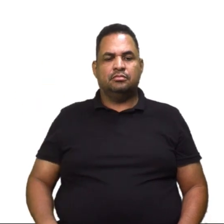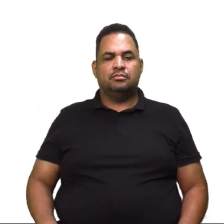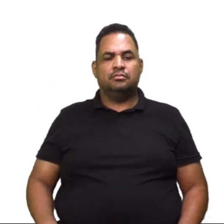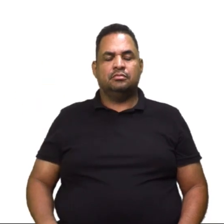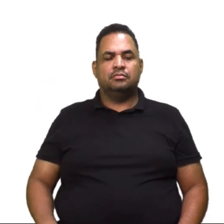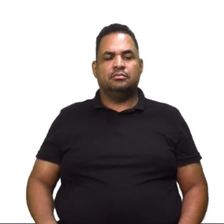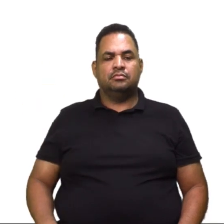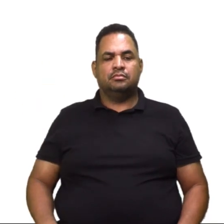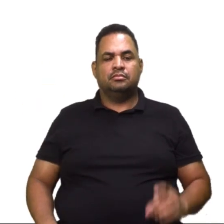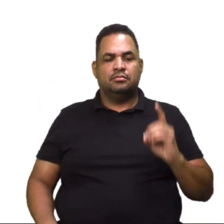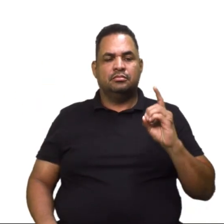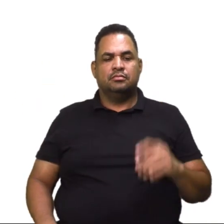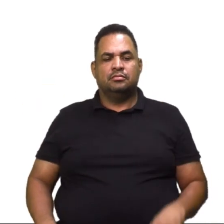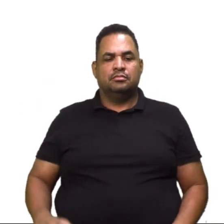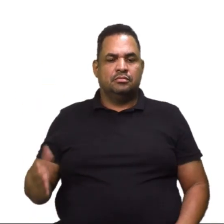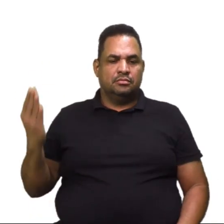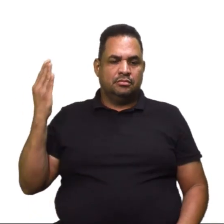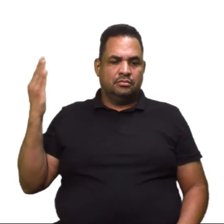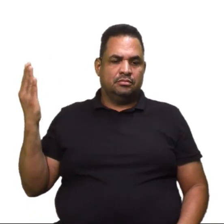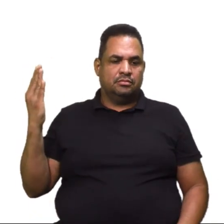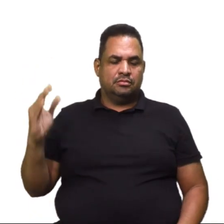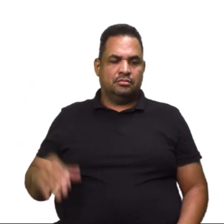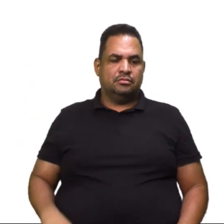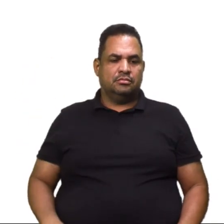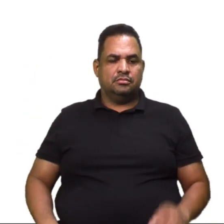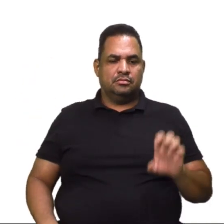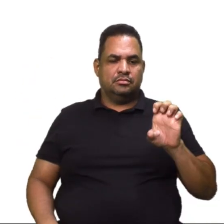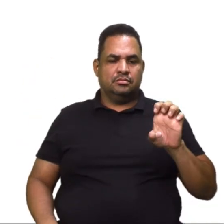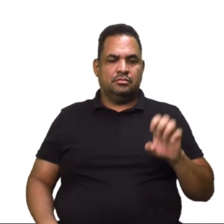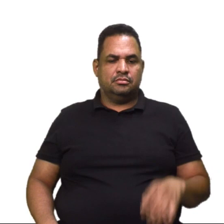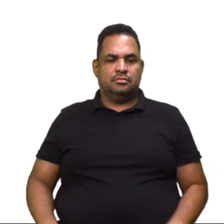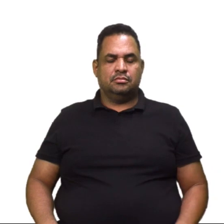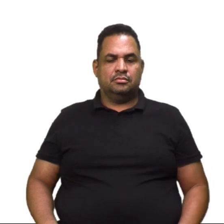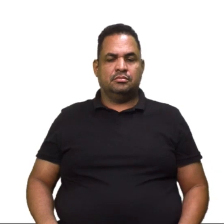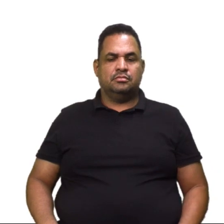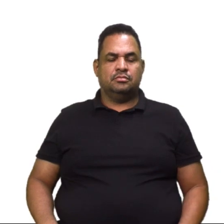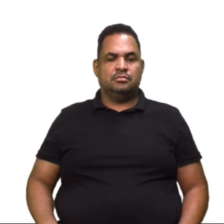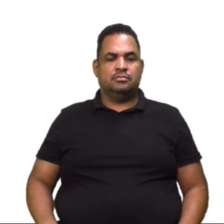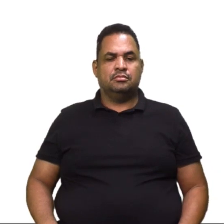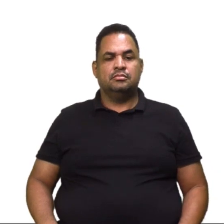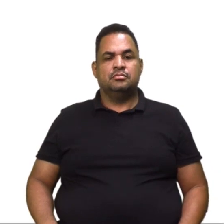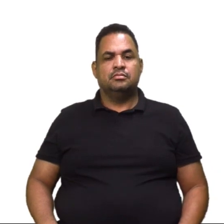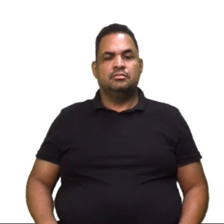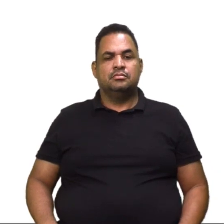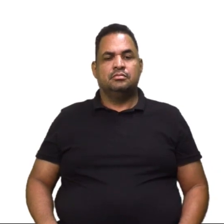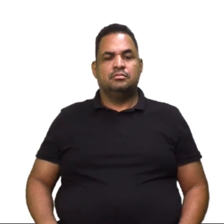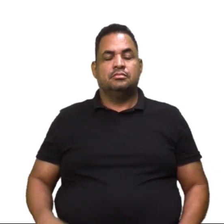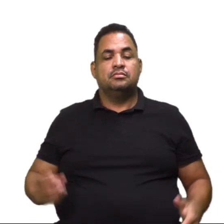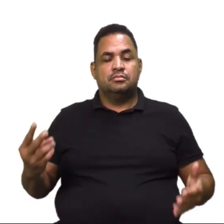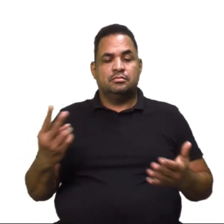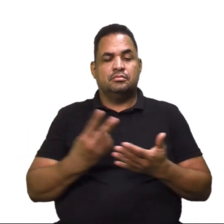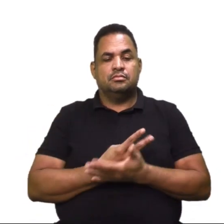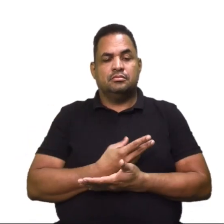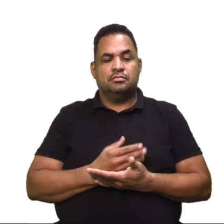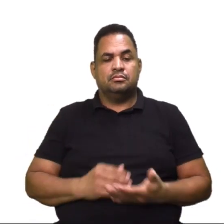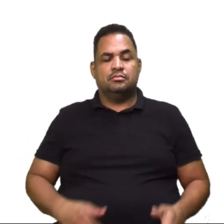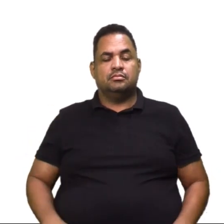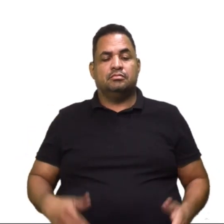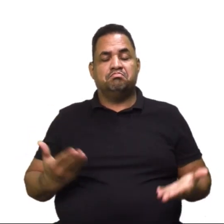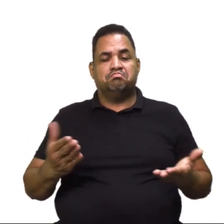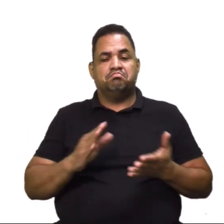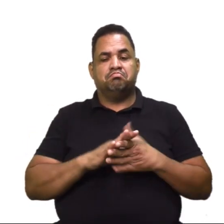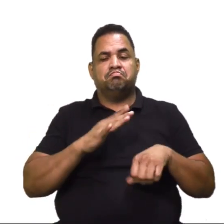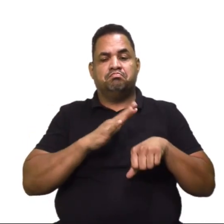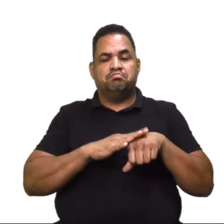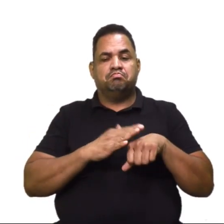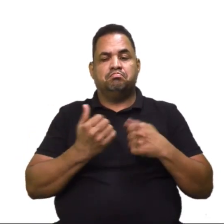Trichomonas vaginalis e a Haemophilus ducreyi. A Haemophilus ducreyi, ela vai provocar uma doença que você pode